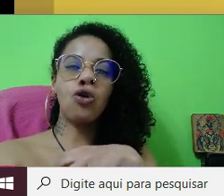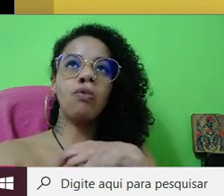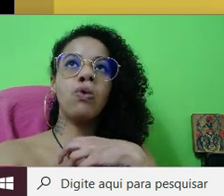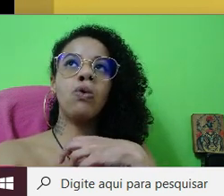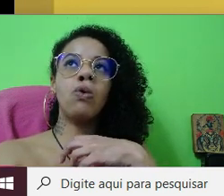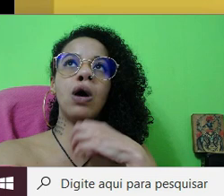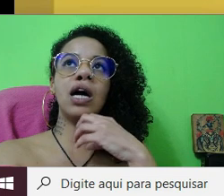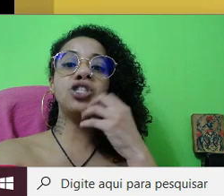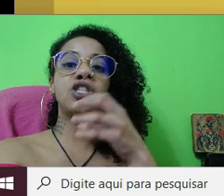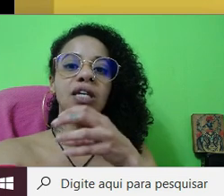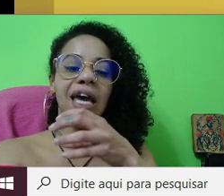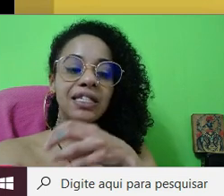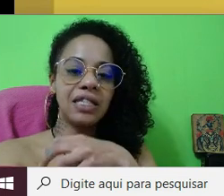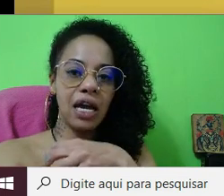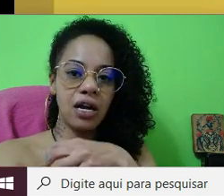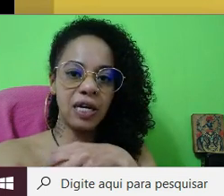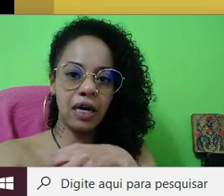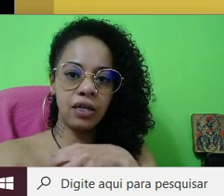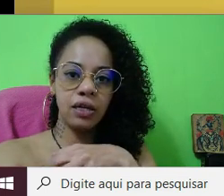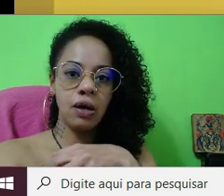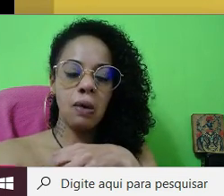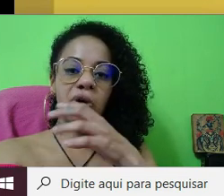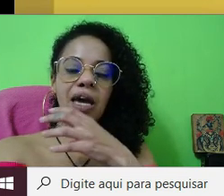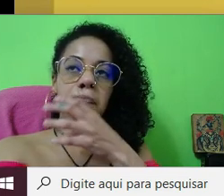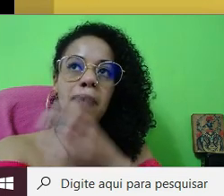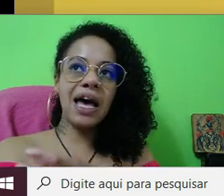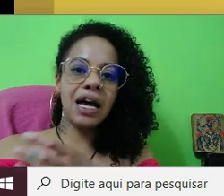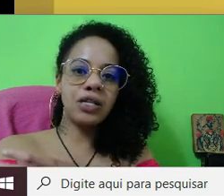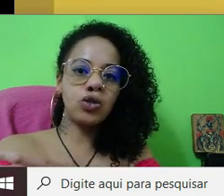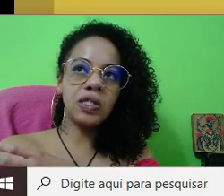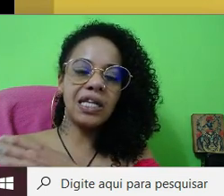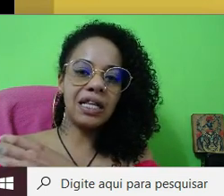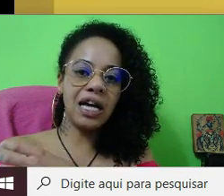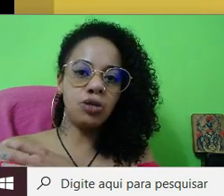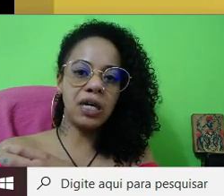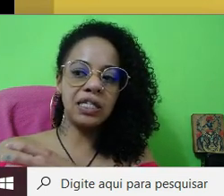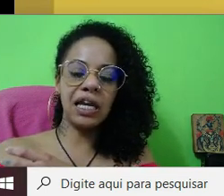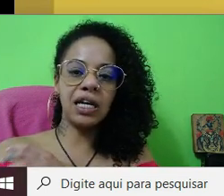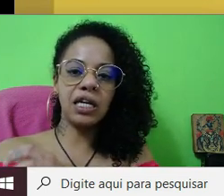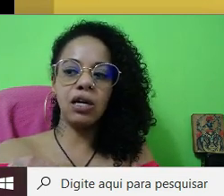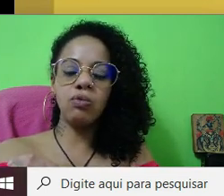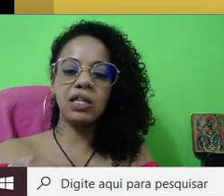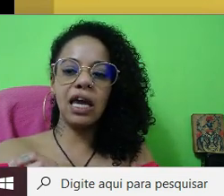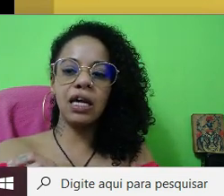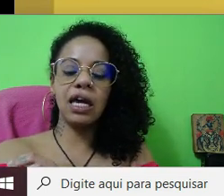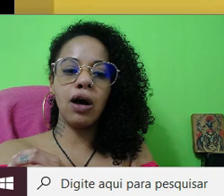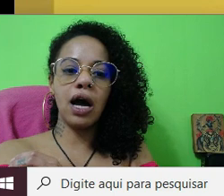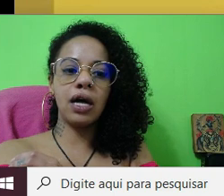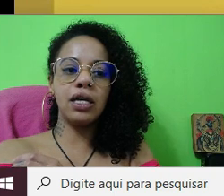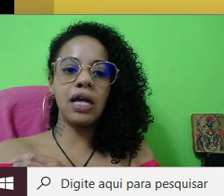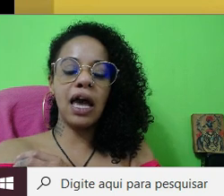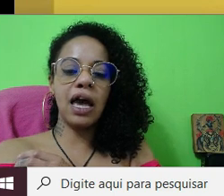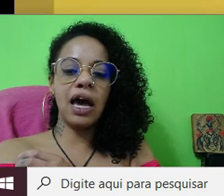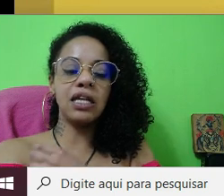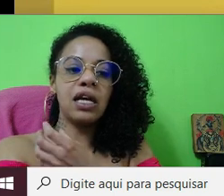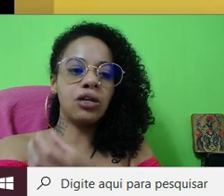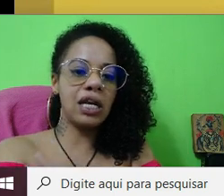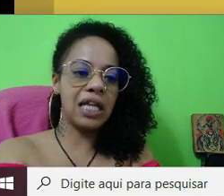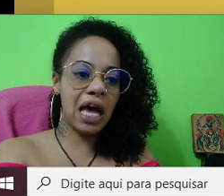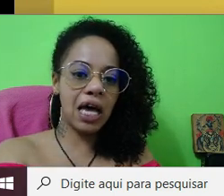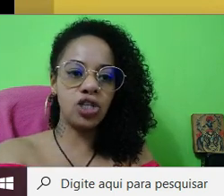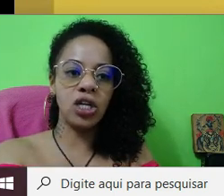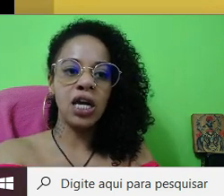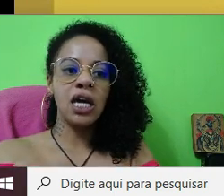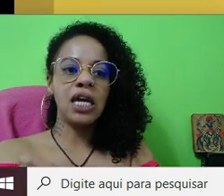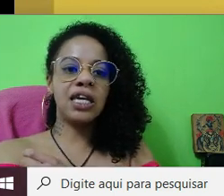como anti-esquerda porque para a sociedade brasileira que não tem a